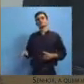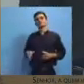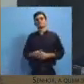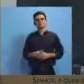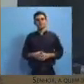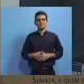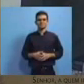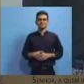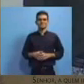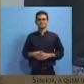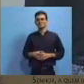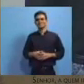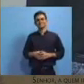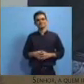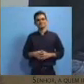nós